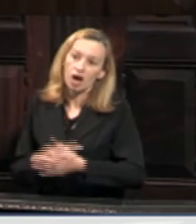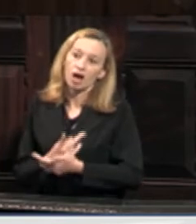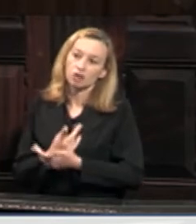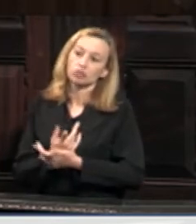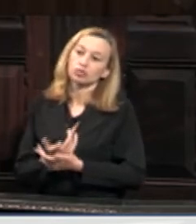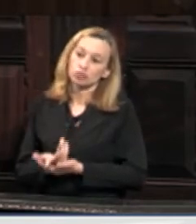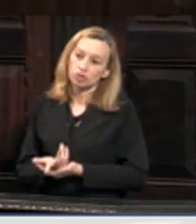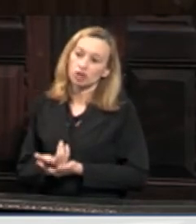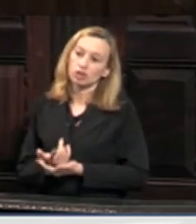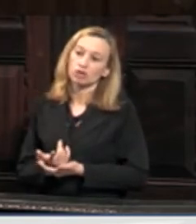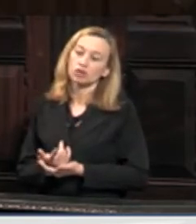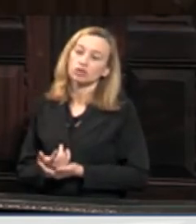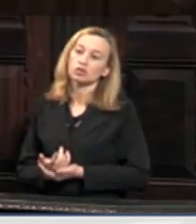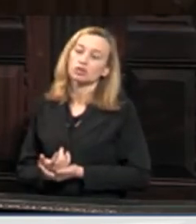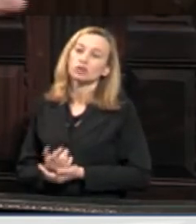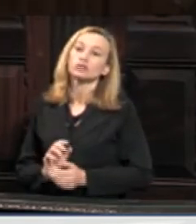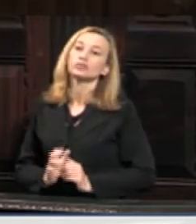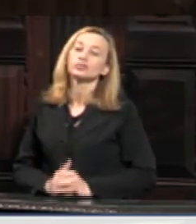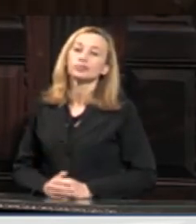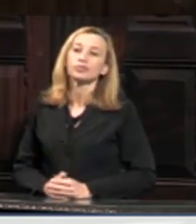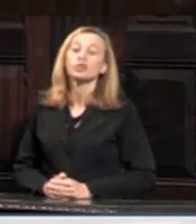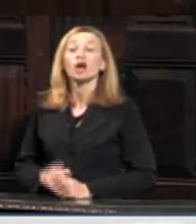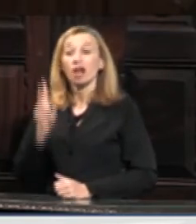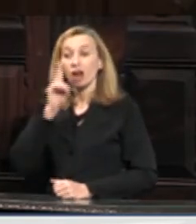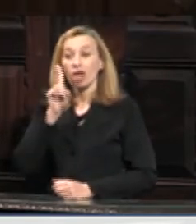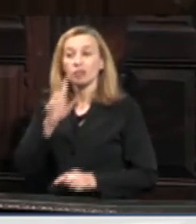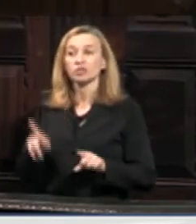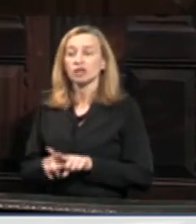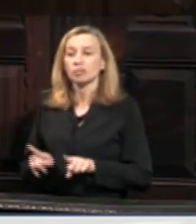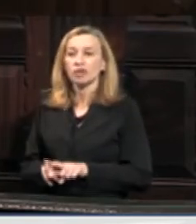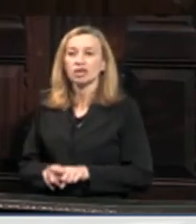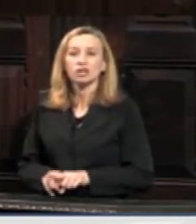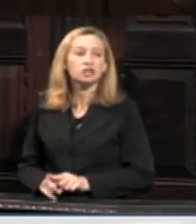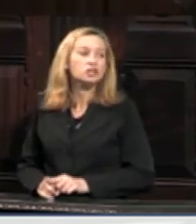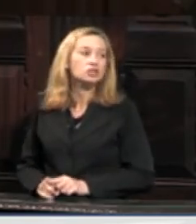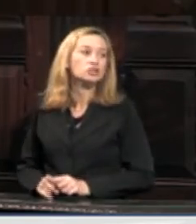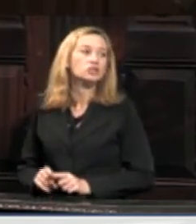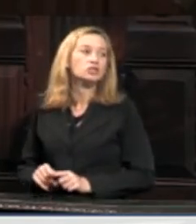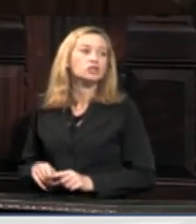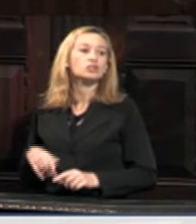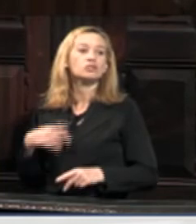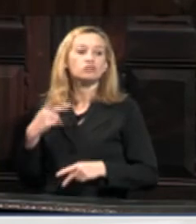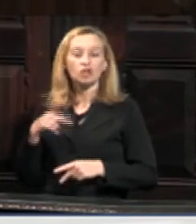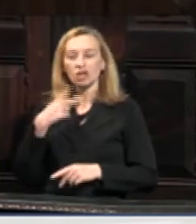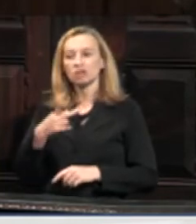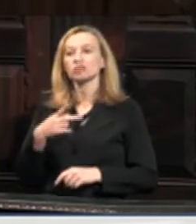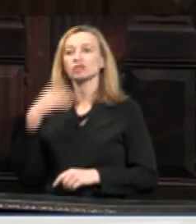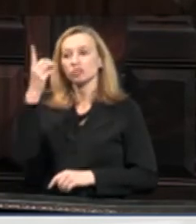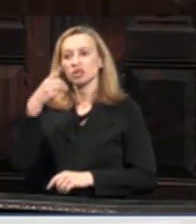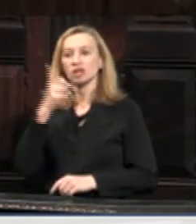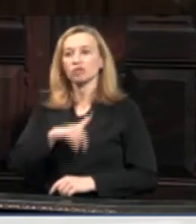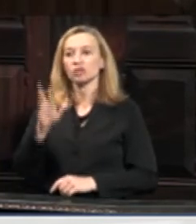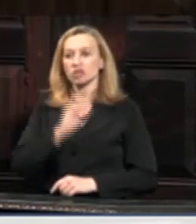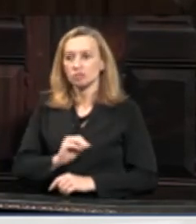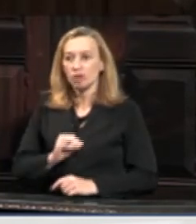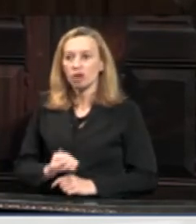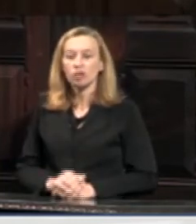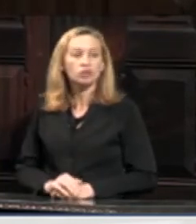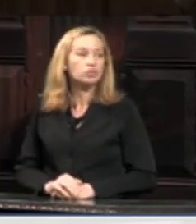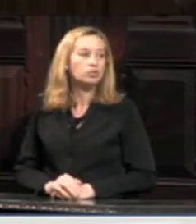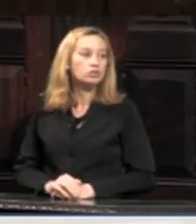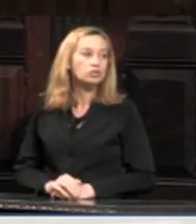democracia com o golpe de 2016. E lembro também, ainda dialogando com o deputado Luiz Paulo, que próceres do